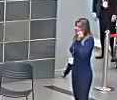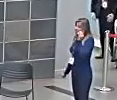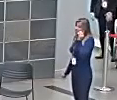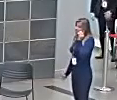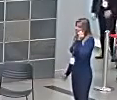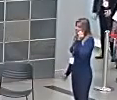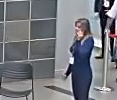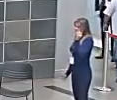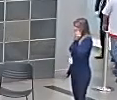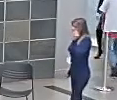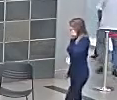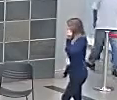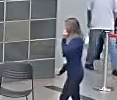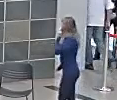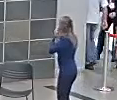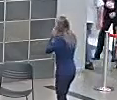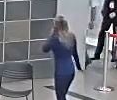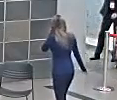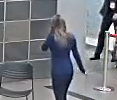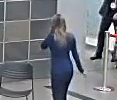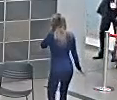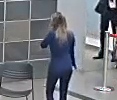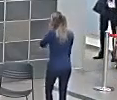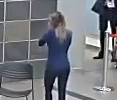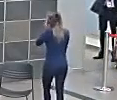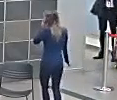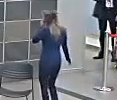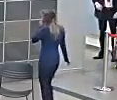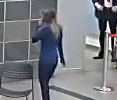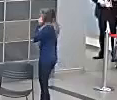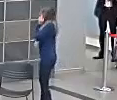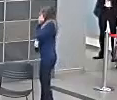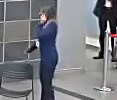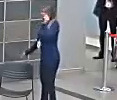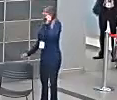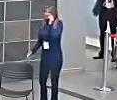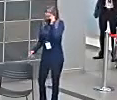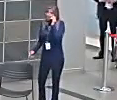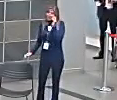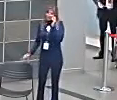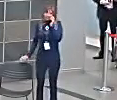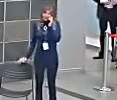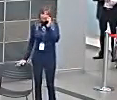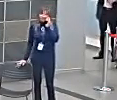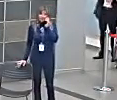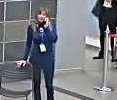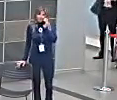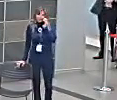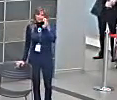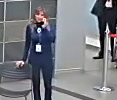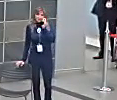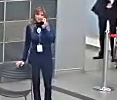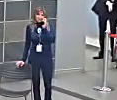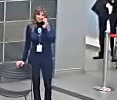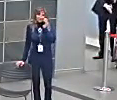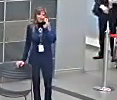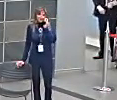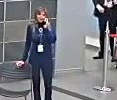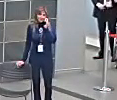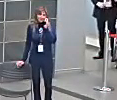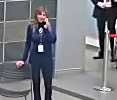dnr quando vai fazer suas inspeções lá e tudo mais o dnr deveria se basear na lei nessas